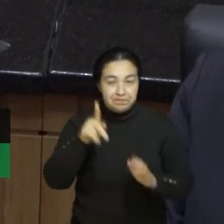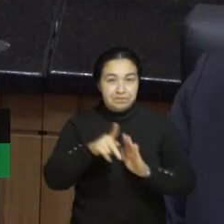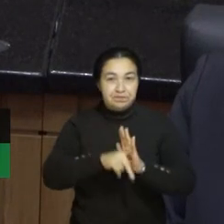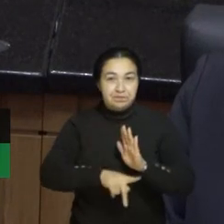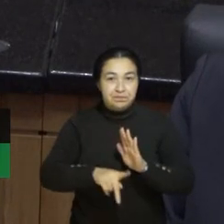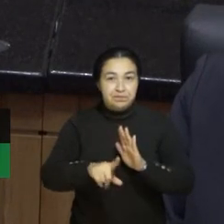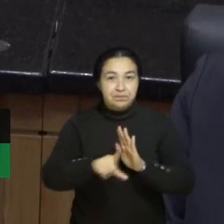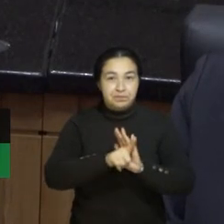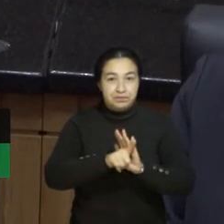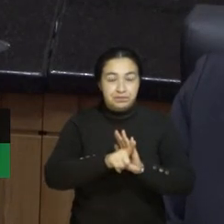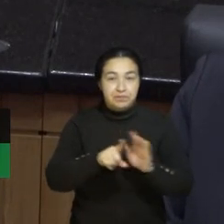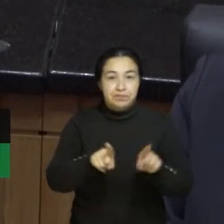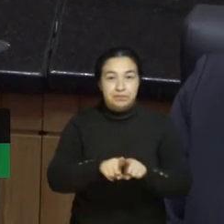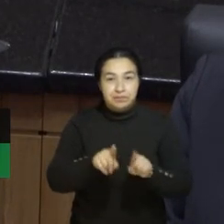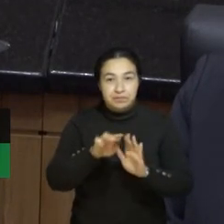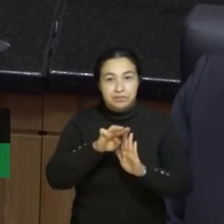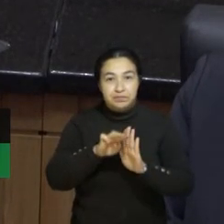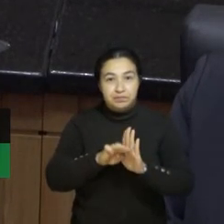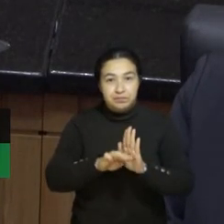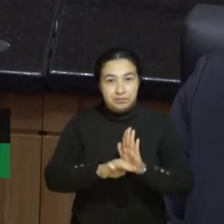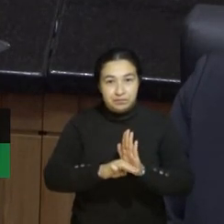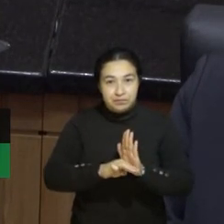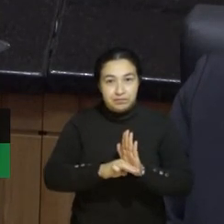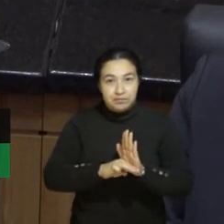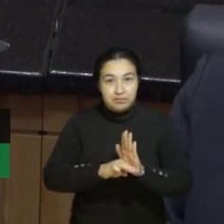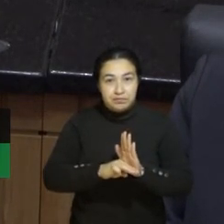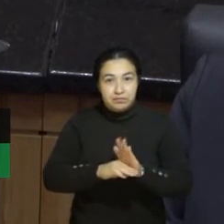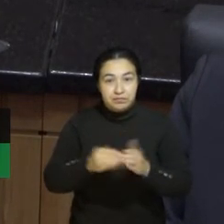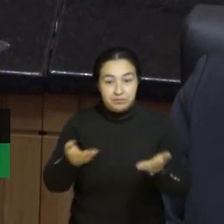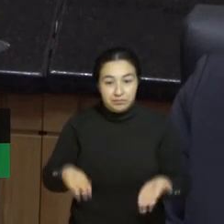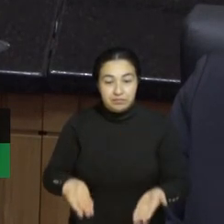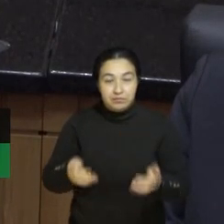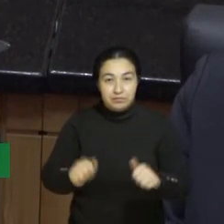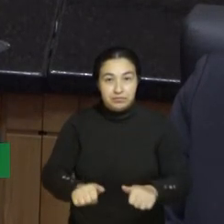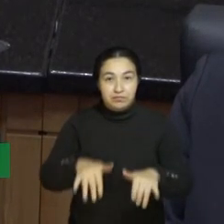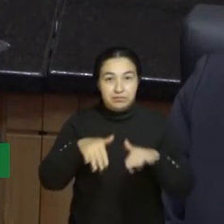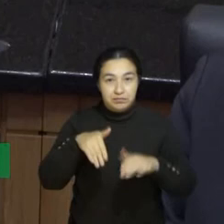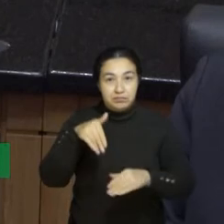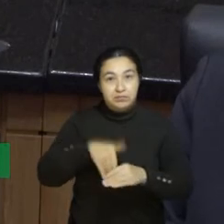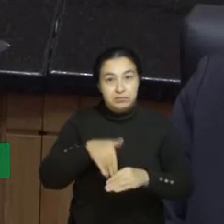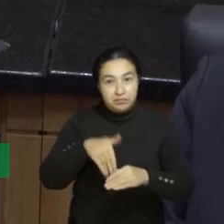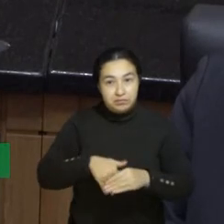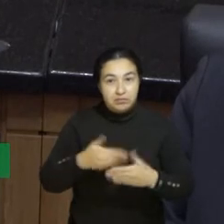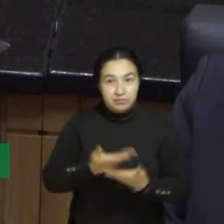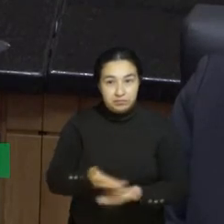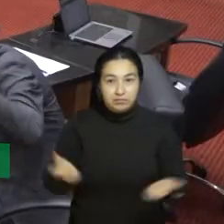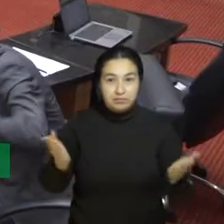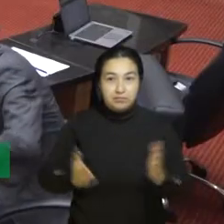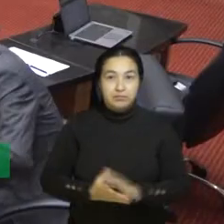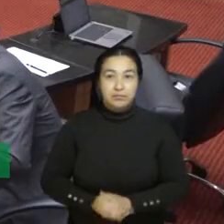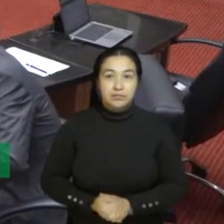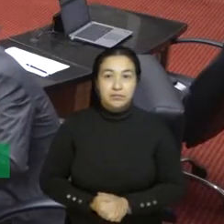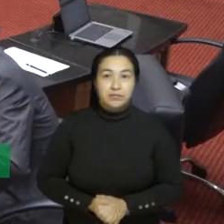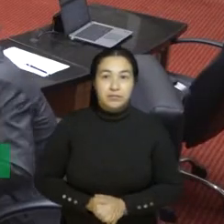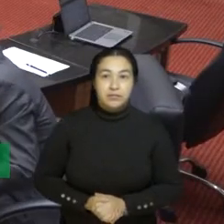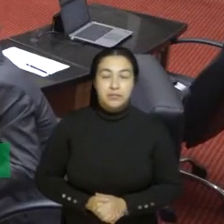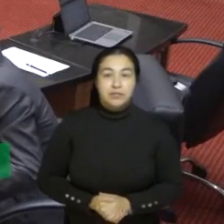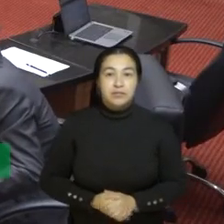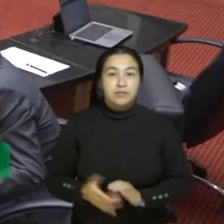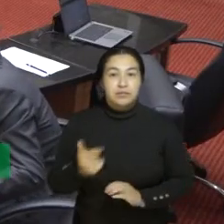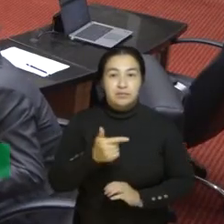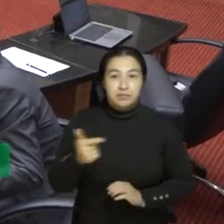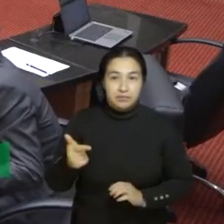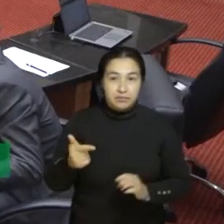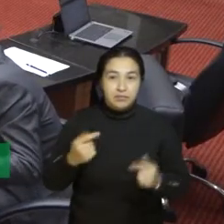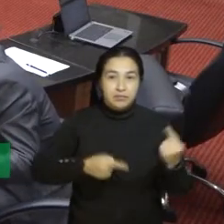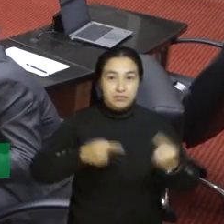lei e por essa matéria vir a plenário, e por isso eu peço a votação de todos os senhores pares. Não havendo mais quem queira